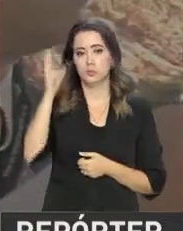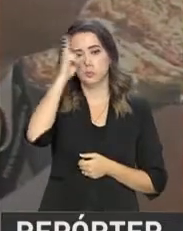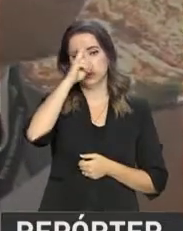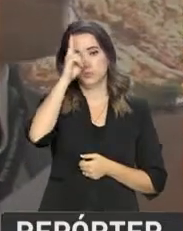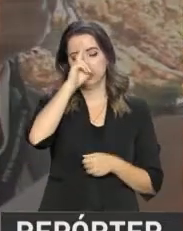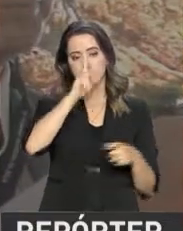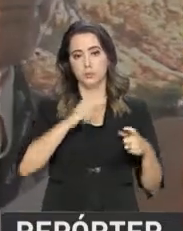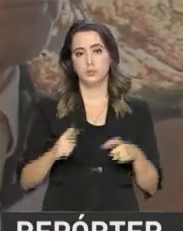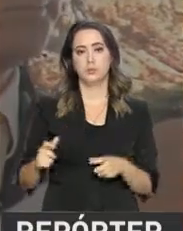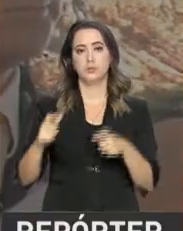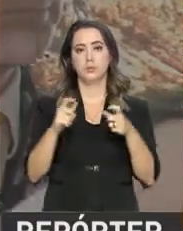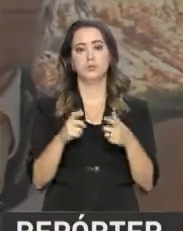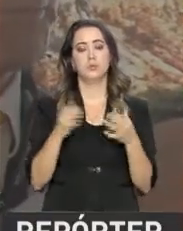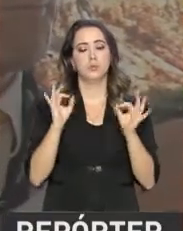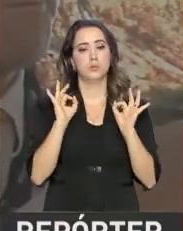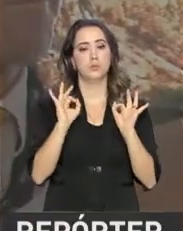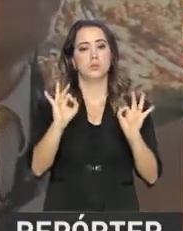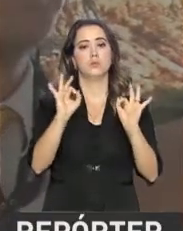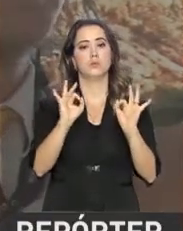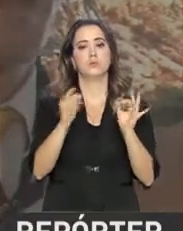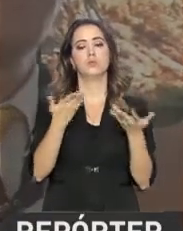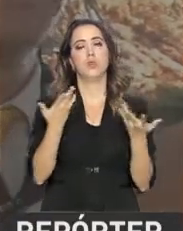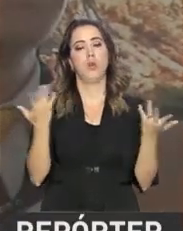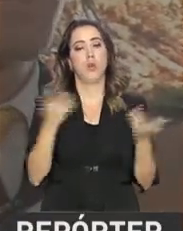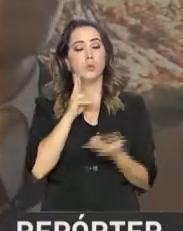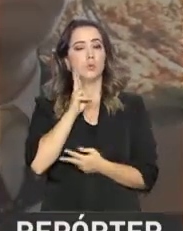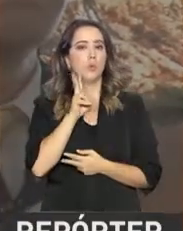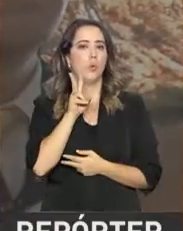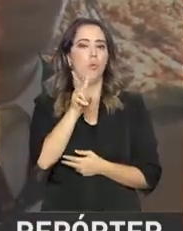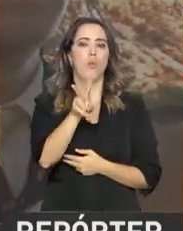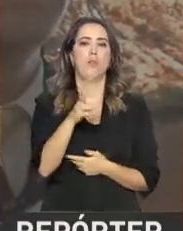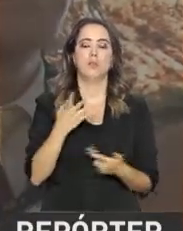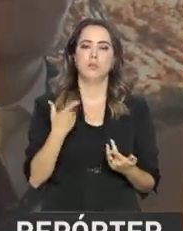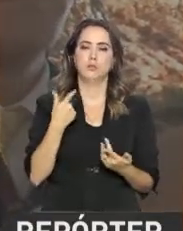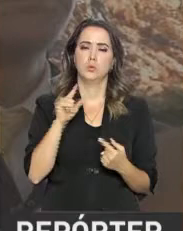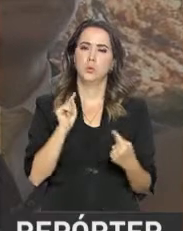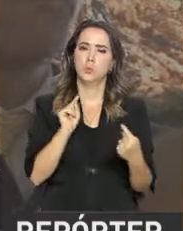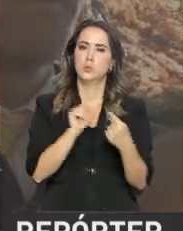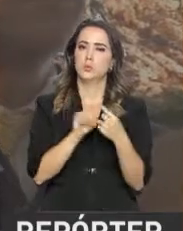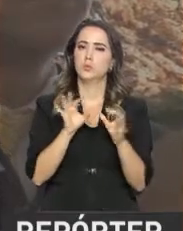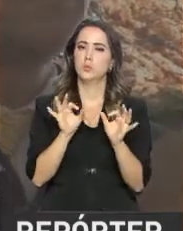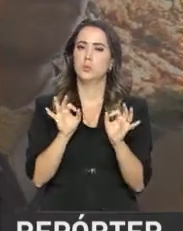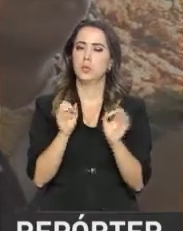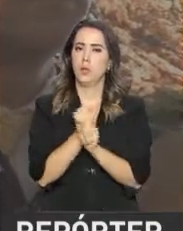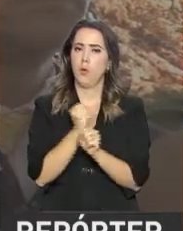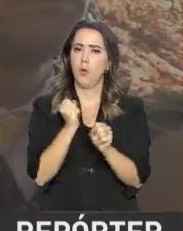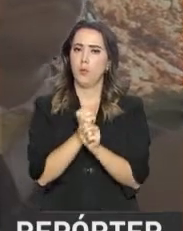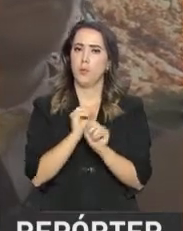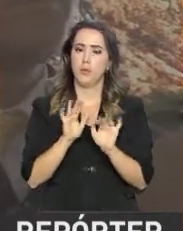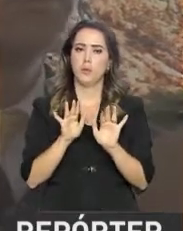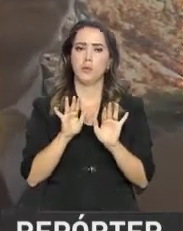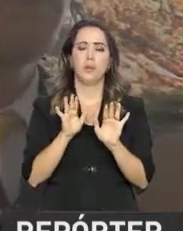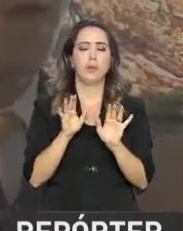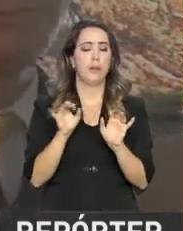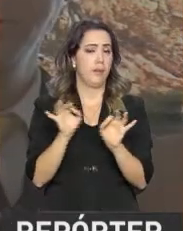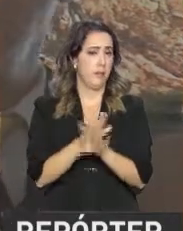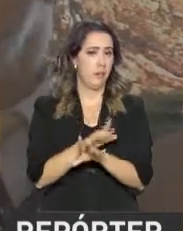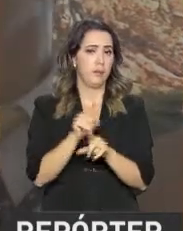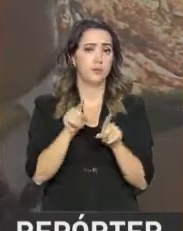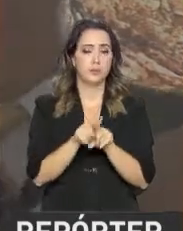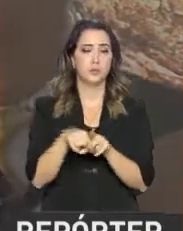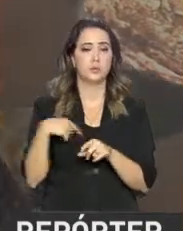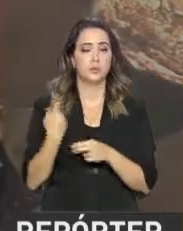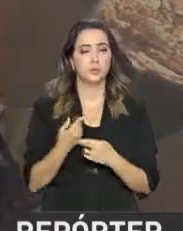da região. E claro, agora o olhar absolutamente centrado para a conclusão do eixo norte, na expectativa de que